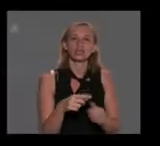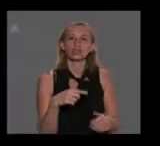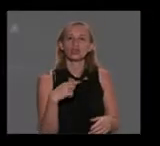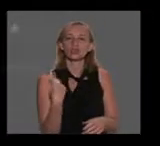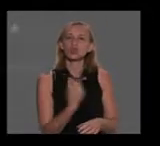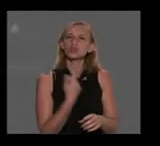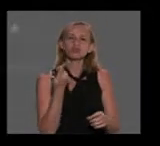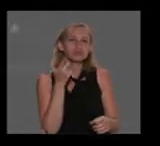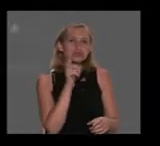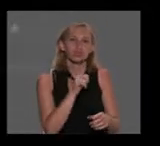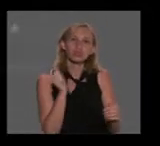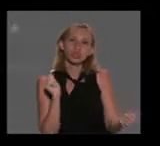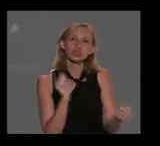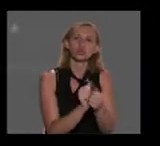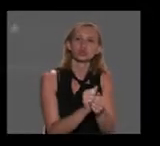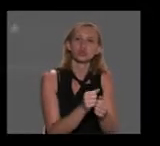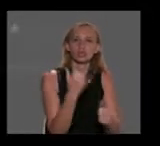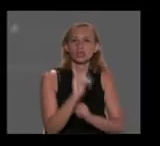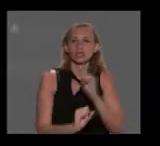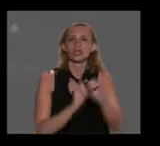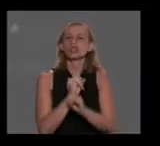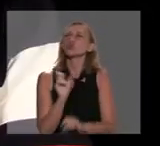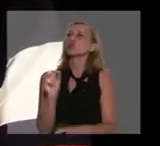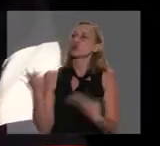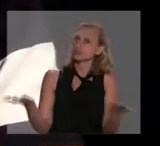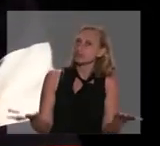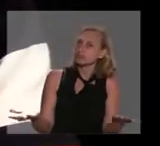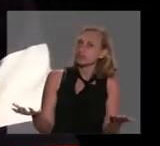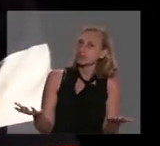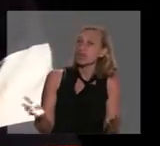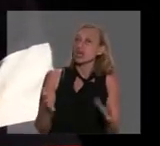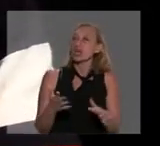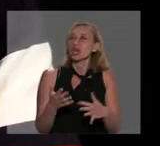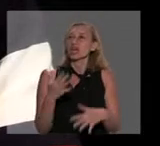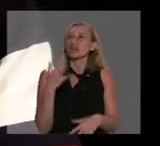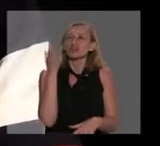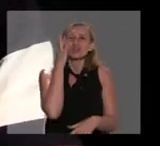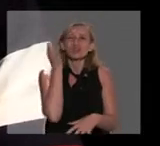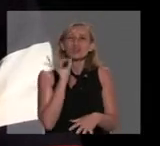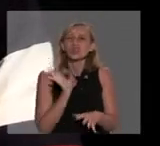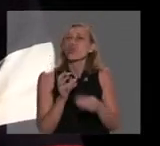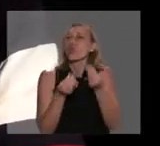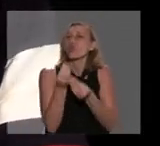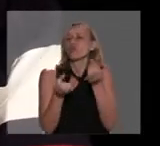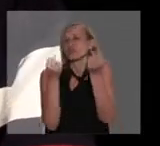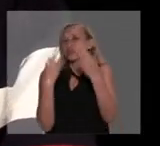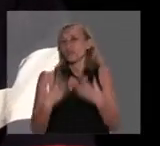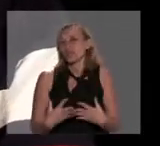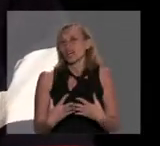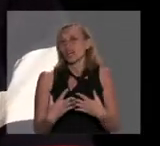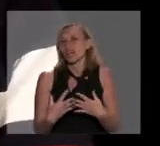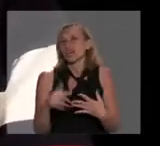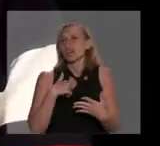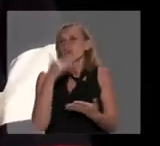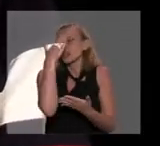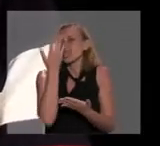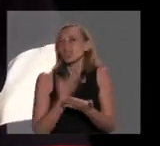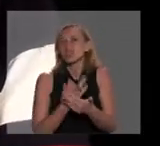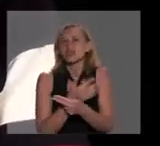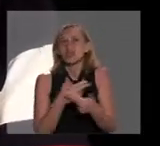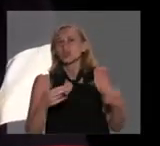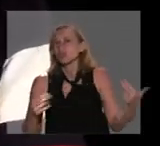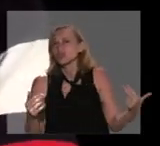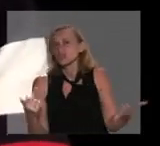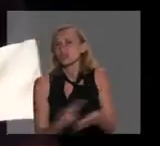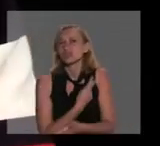na internet. Então, o que é? O que seria isso, talvez, eu não consigo explicar esse fenômeno.